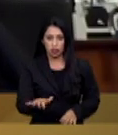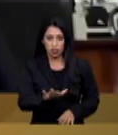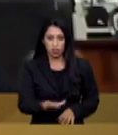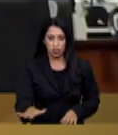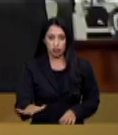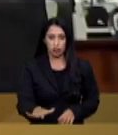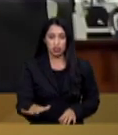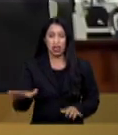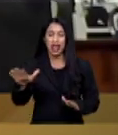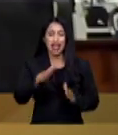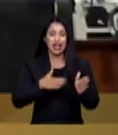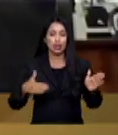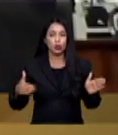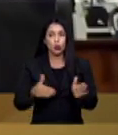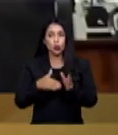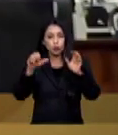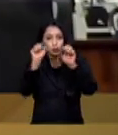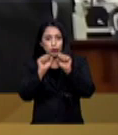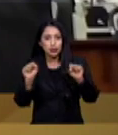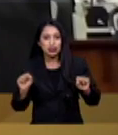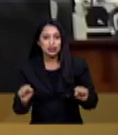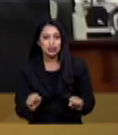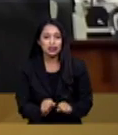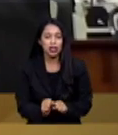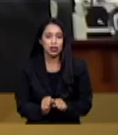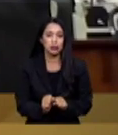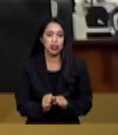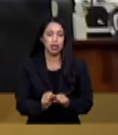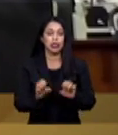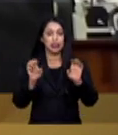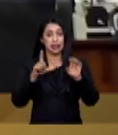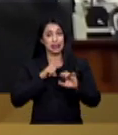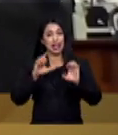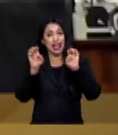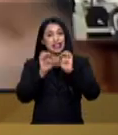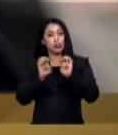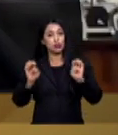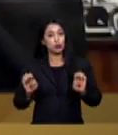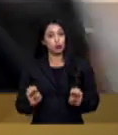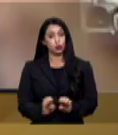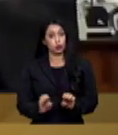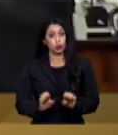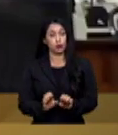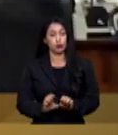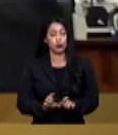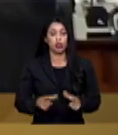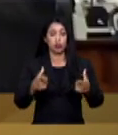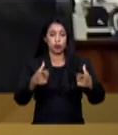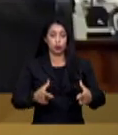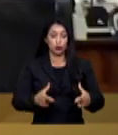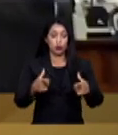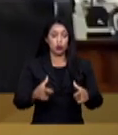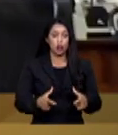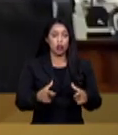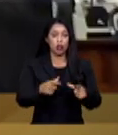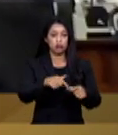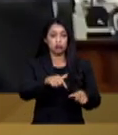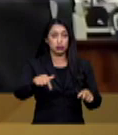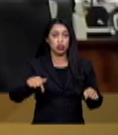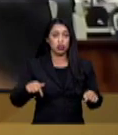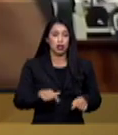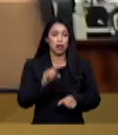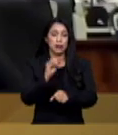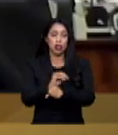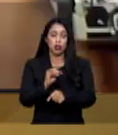todo o sistema que dá estrutura para o modelo